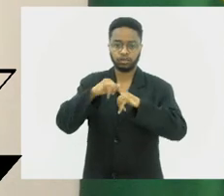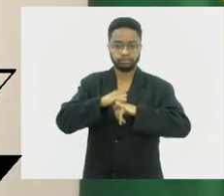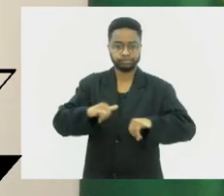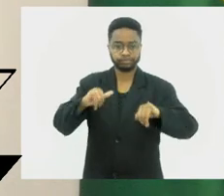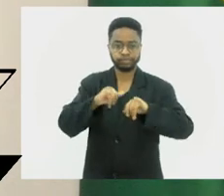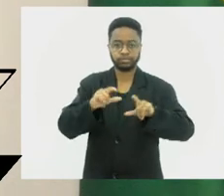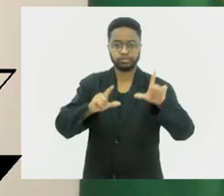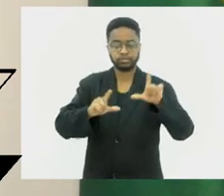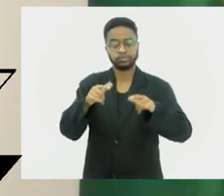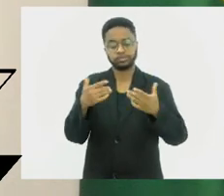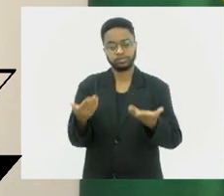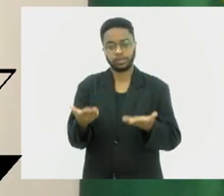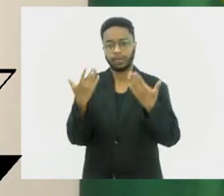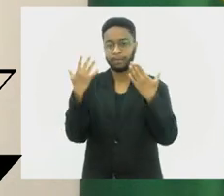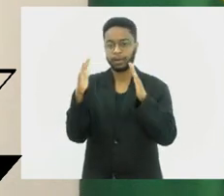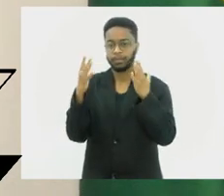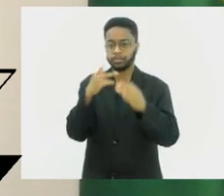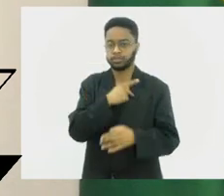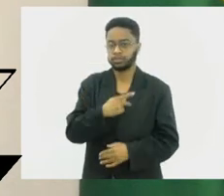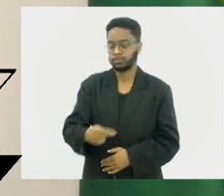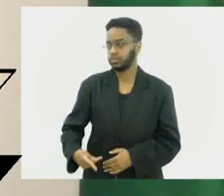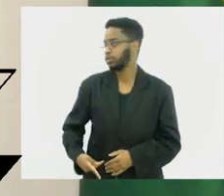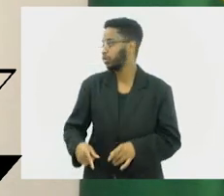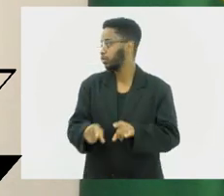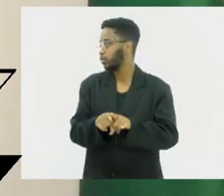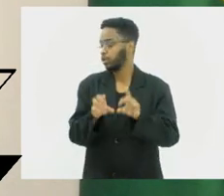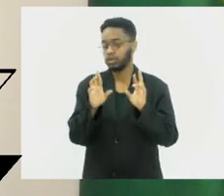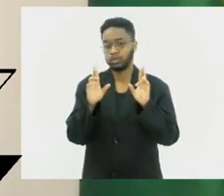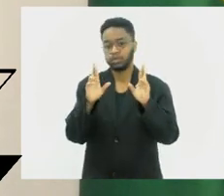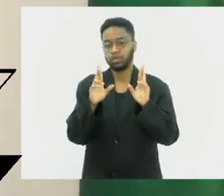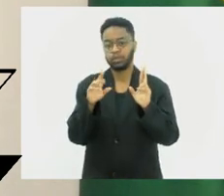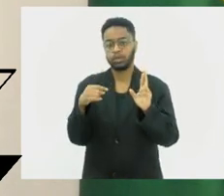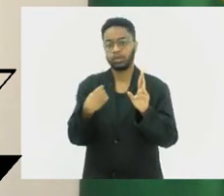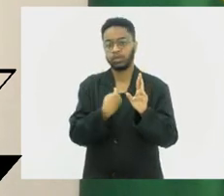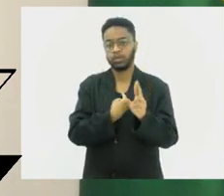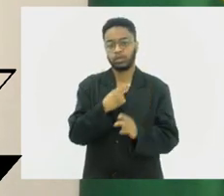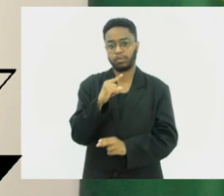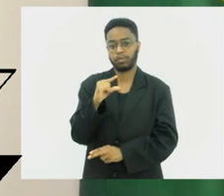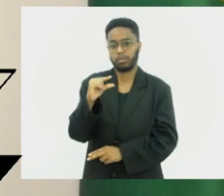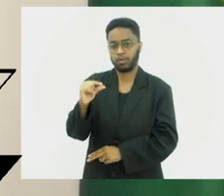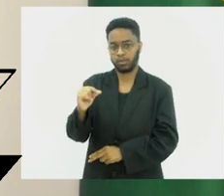parabenizar o presidente. Espero que a gente saia daqui